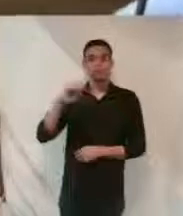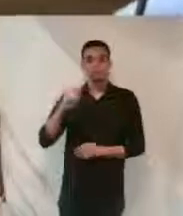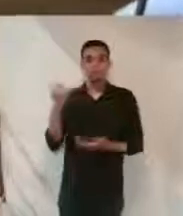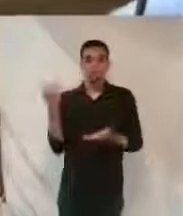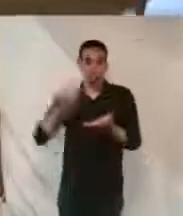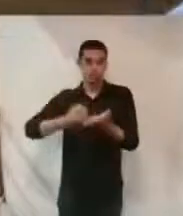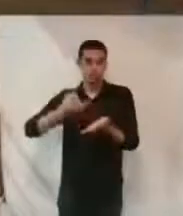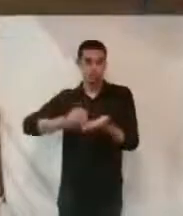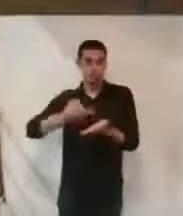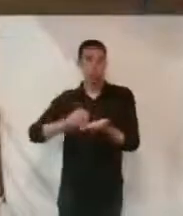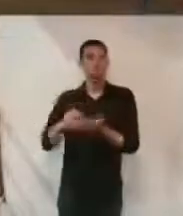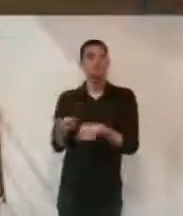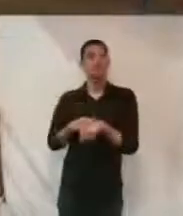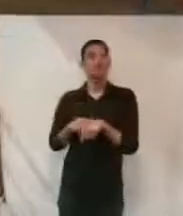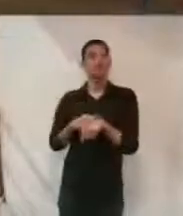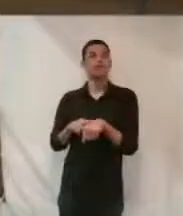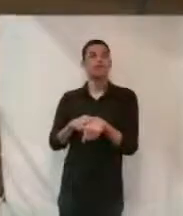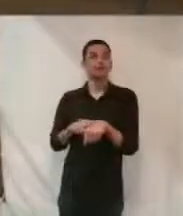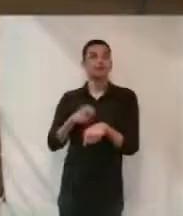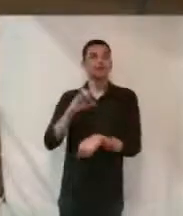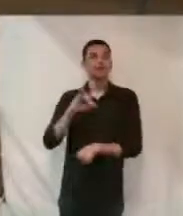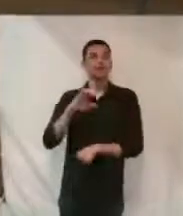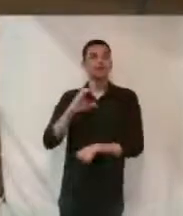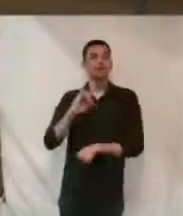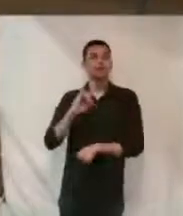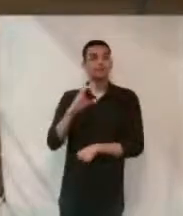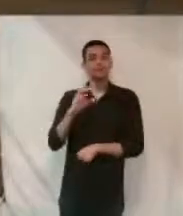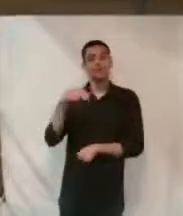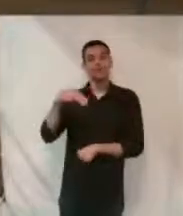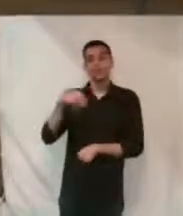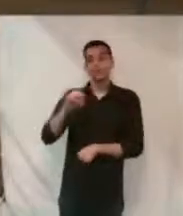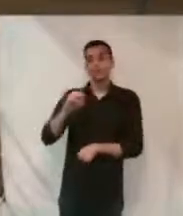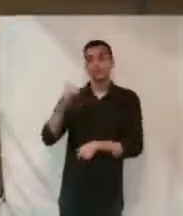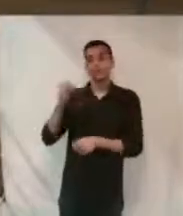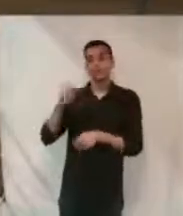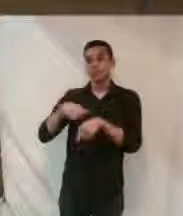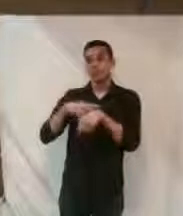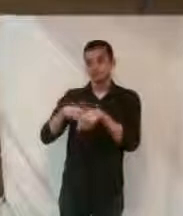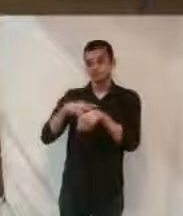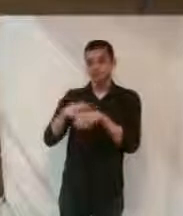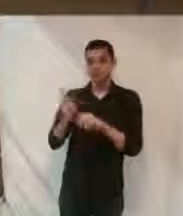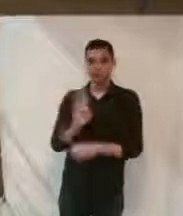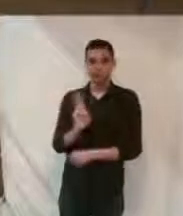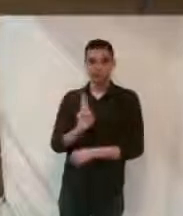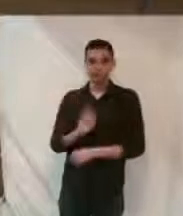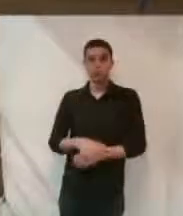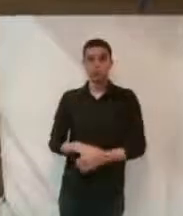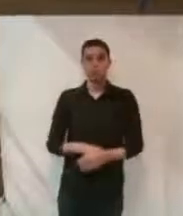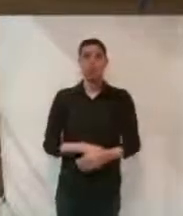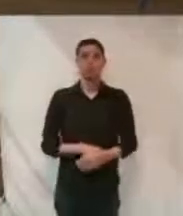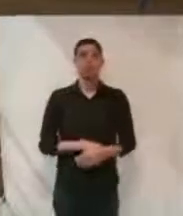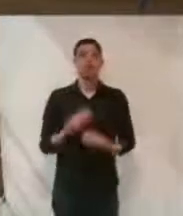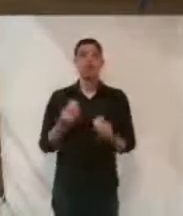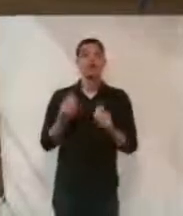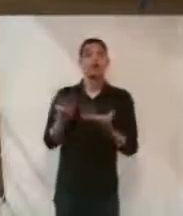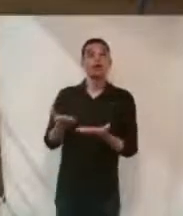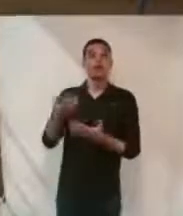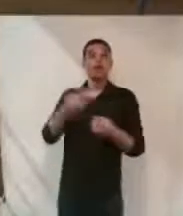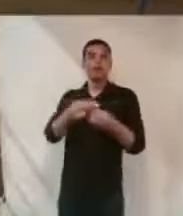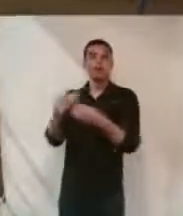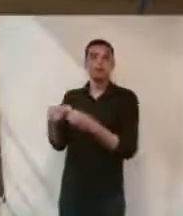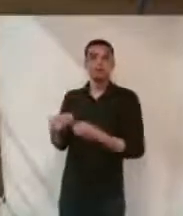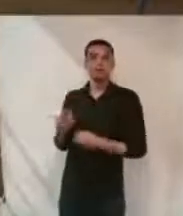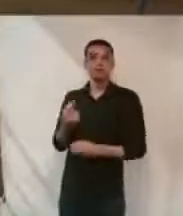aquela outra, Francisco Disseu, que foi sendo flexibilizada a cada ano pelos prefeitos, através de pressão do Congresso